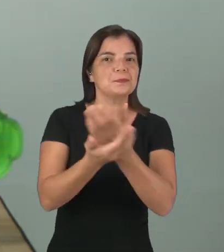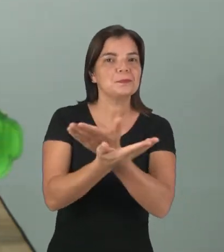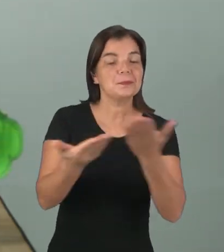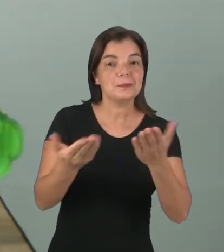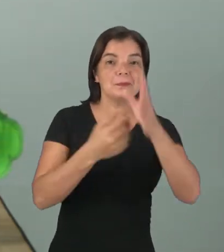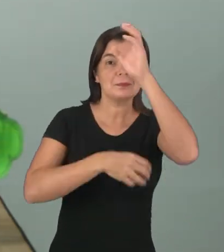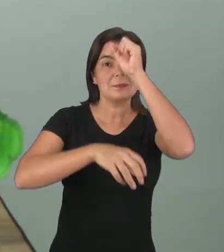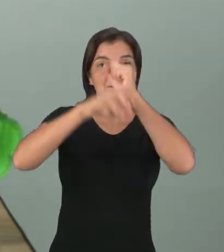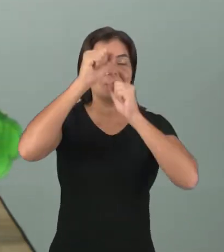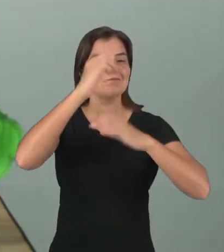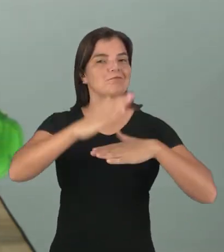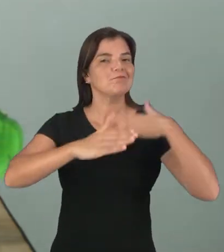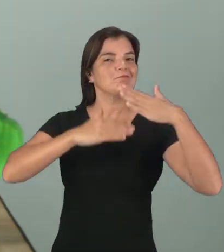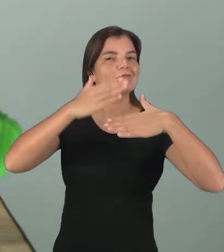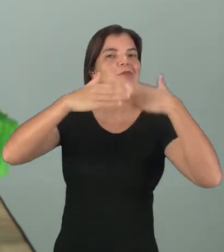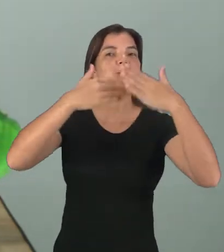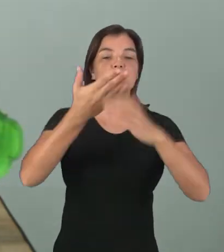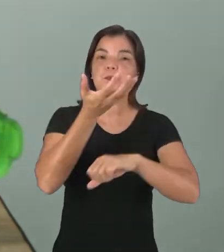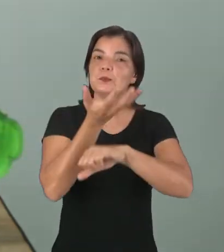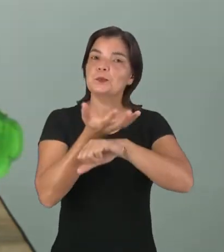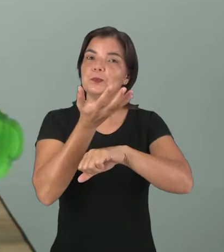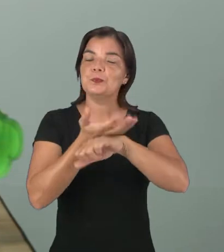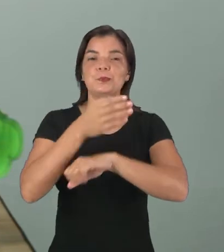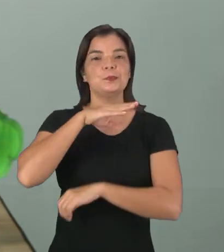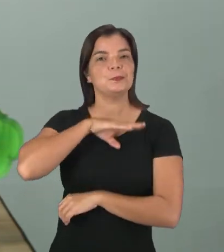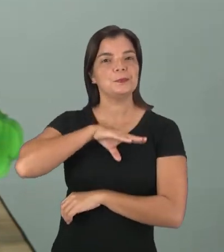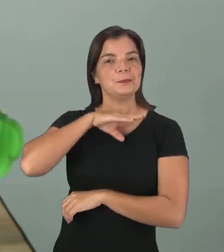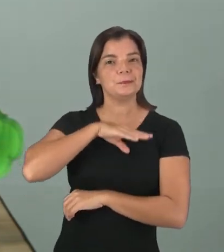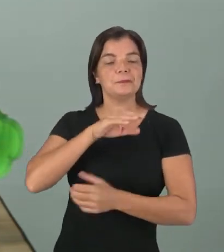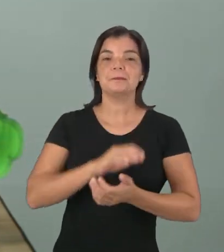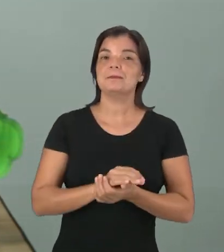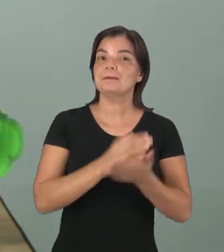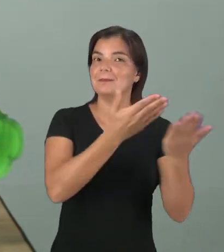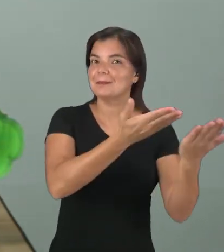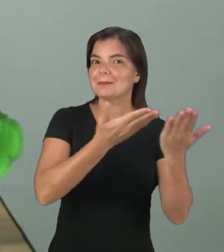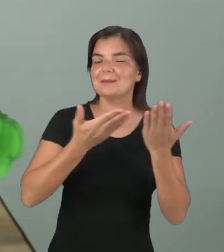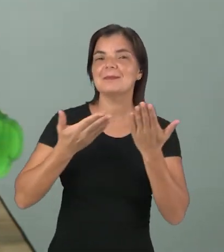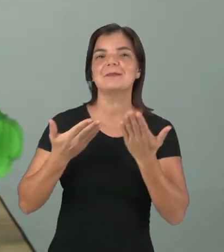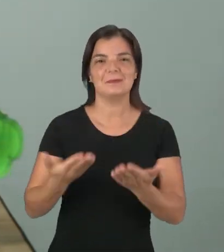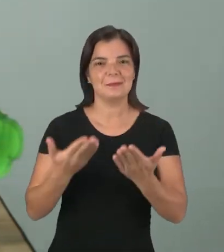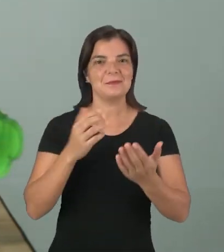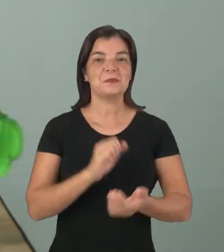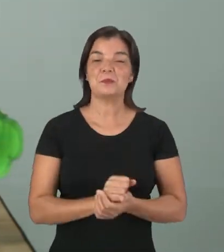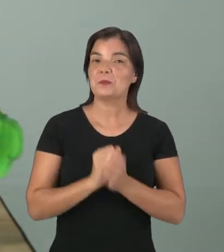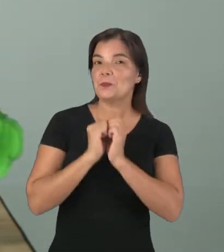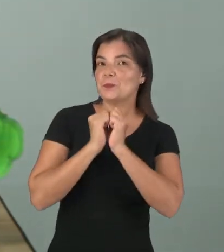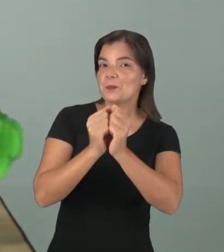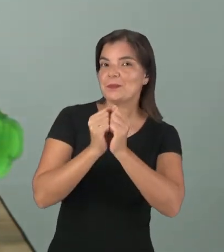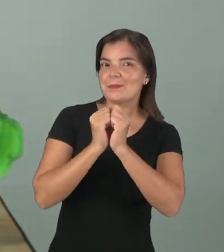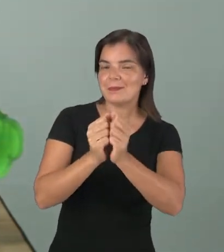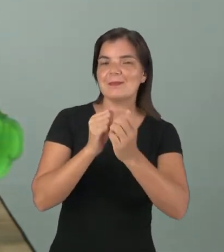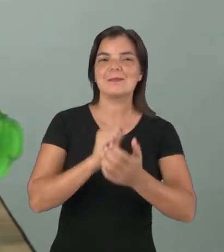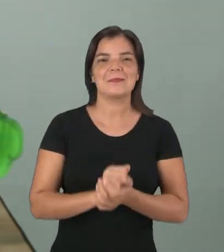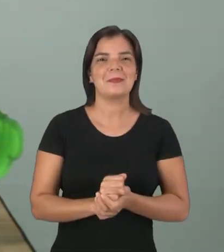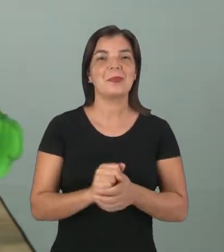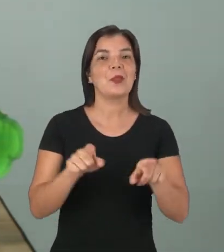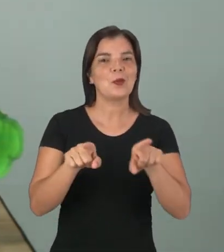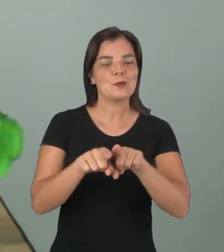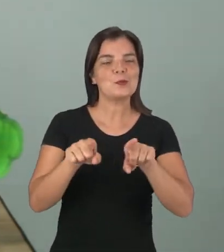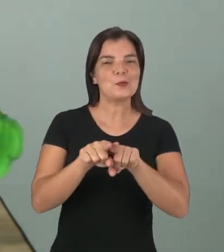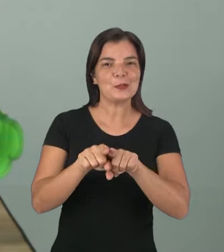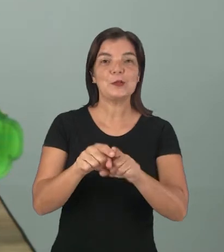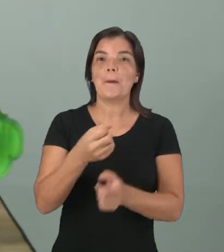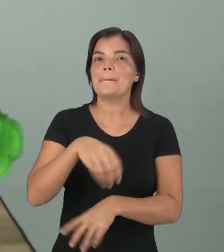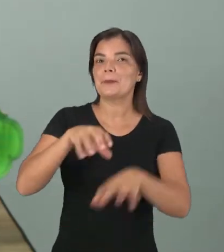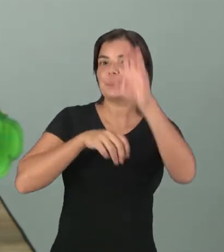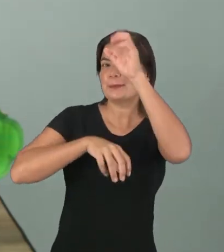e aprendermos mais ainda sobre a disciplina de língua portuguesa. E eu quero te convidar a vir junto comigo e embarcar nessa